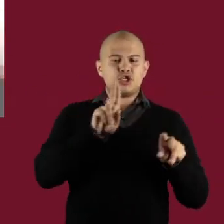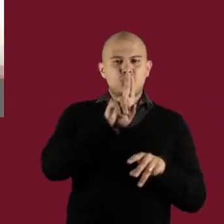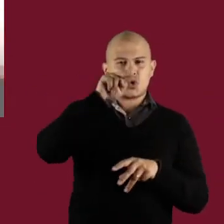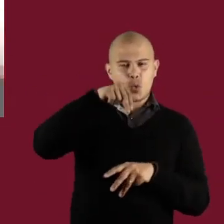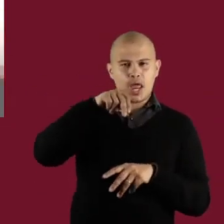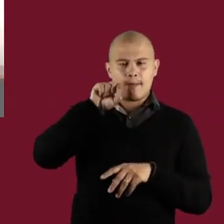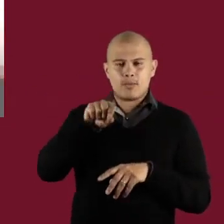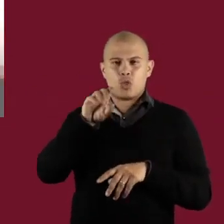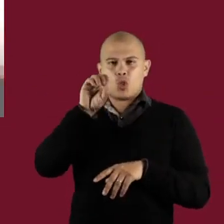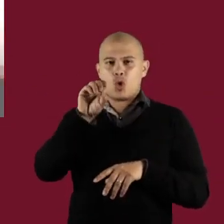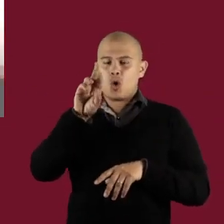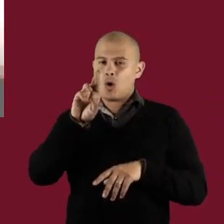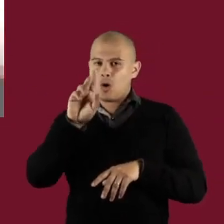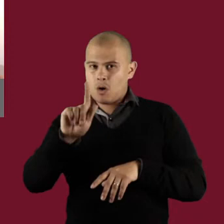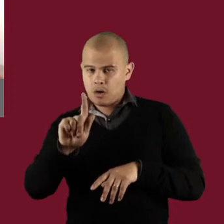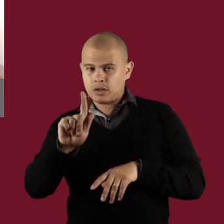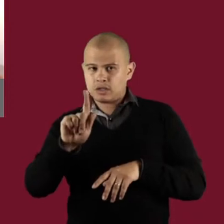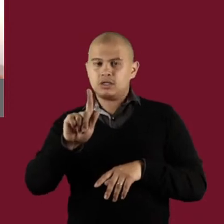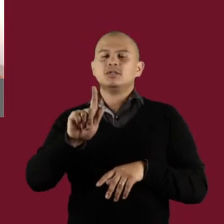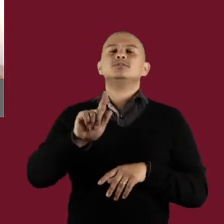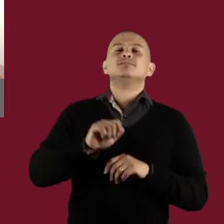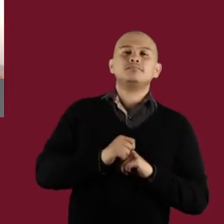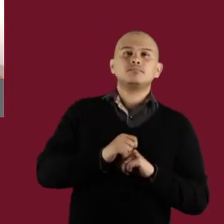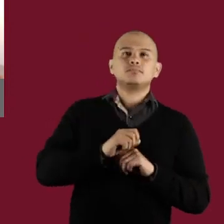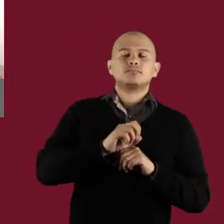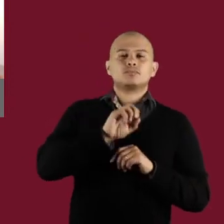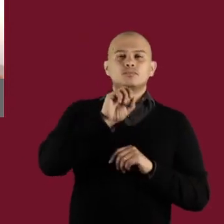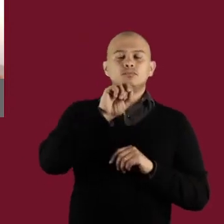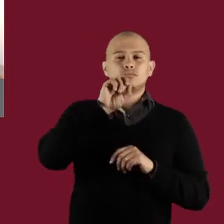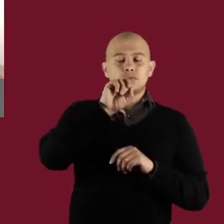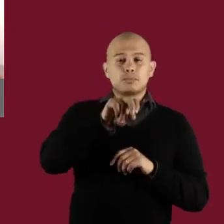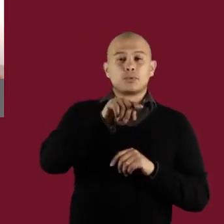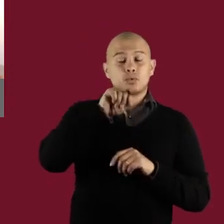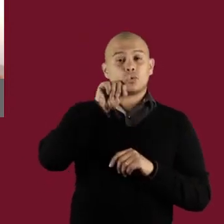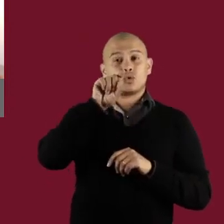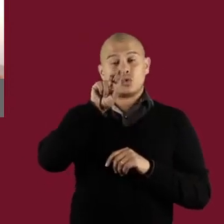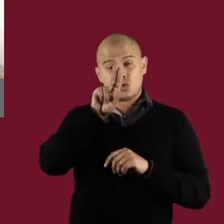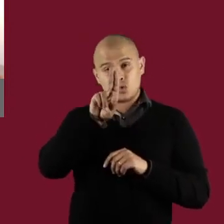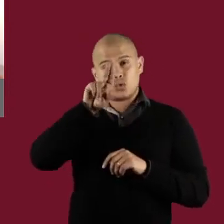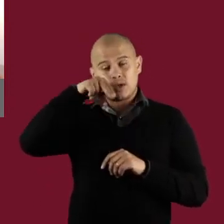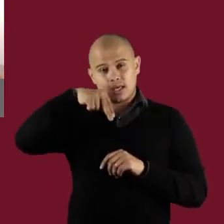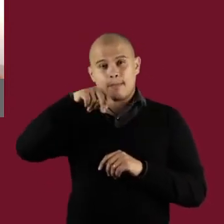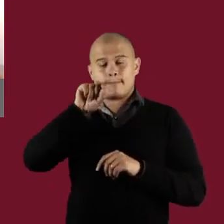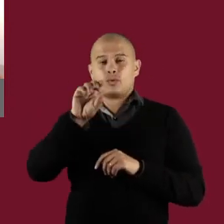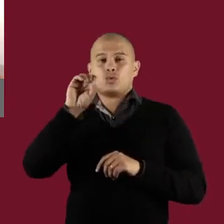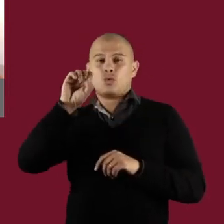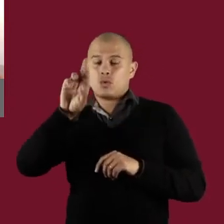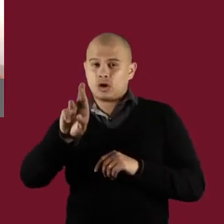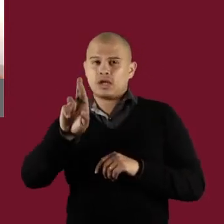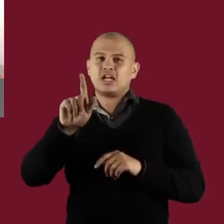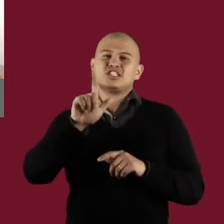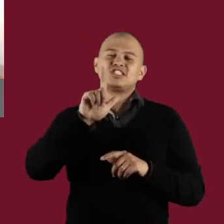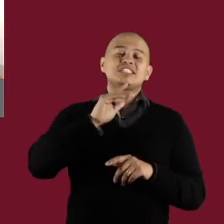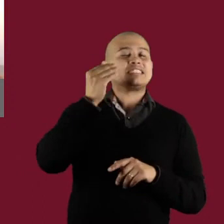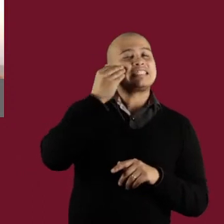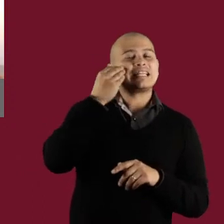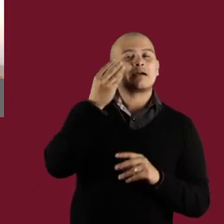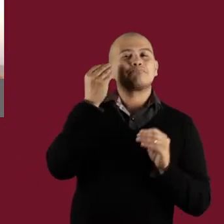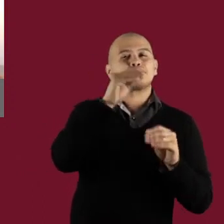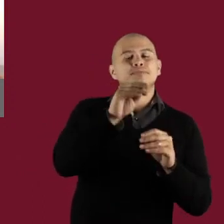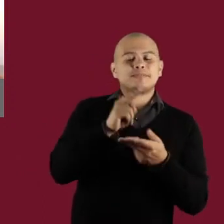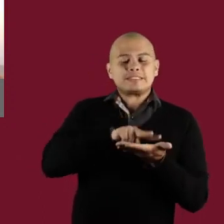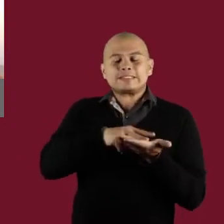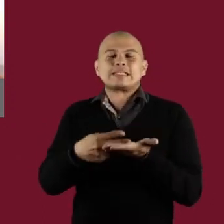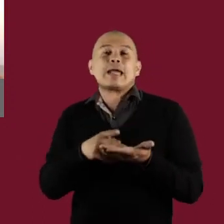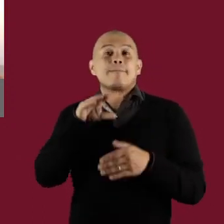careers.un.org, né? Careers são carreiras em inglês. .un.org. Mas, claro, a gente facilita e coloca ali, traduz o título, né, para que a pessoa saiba